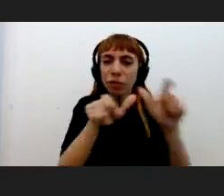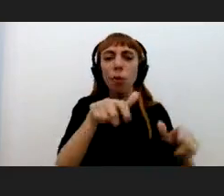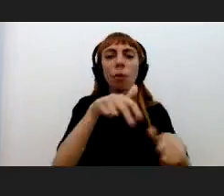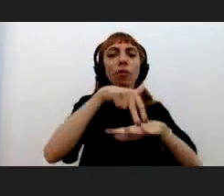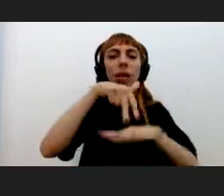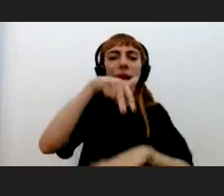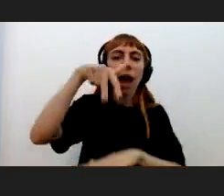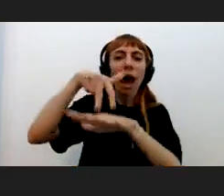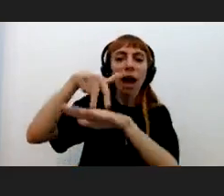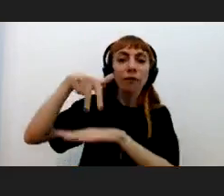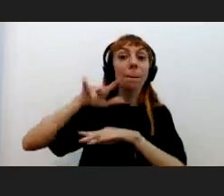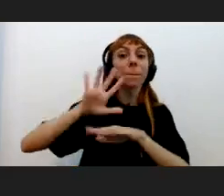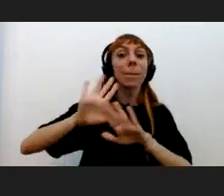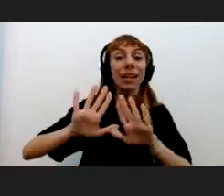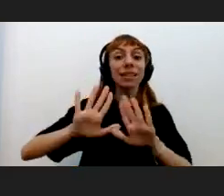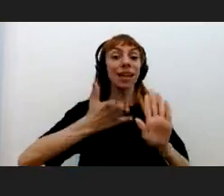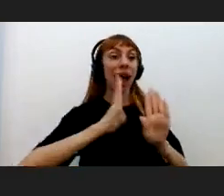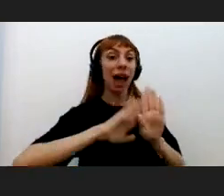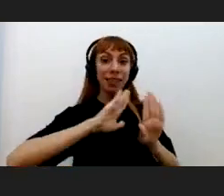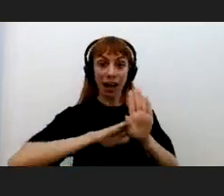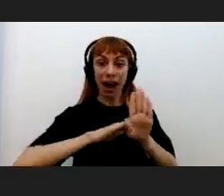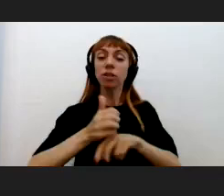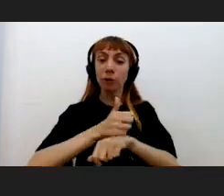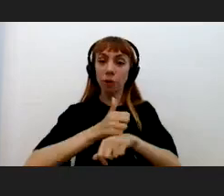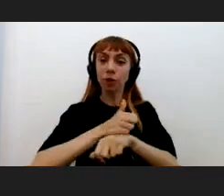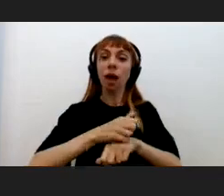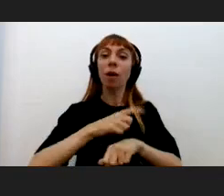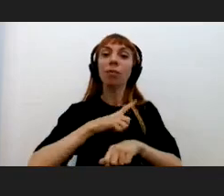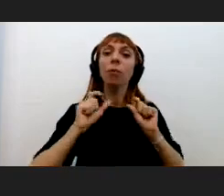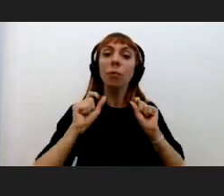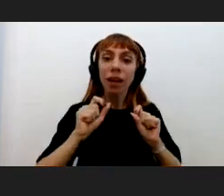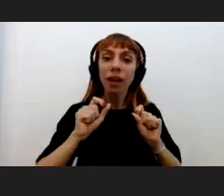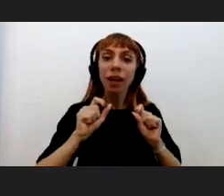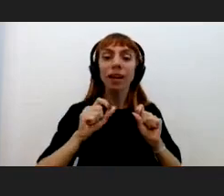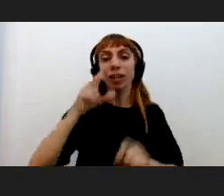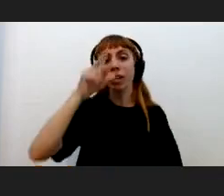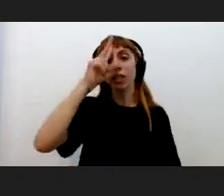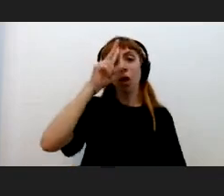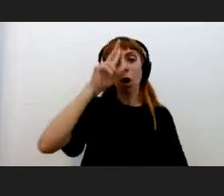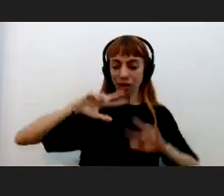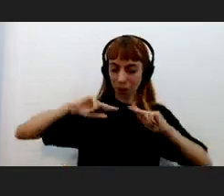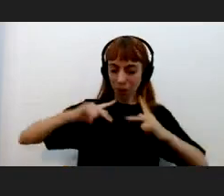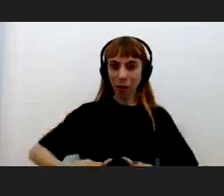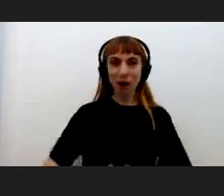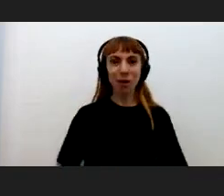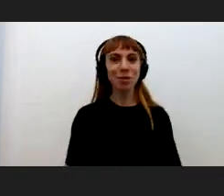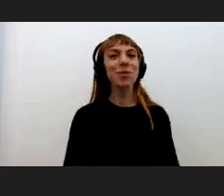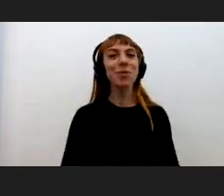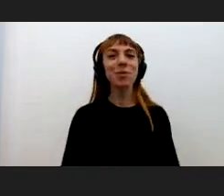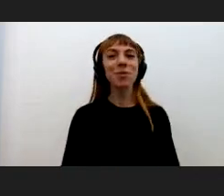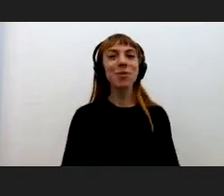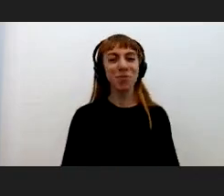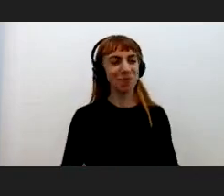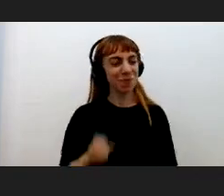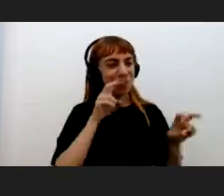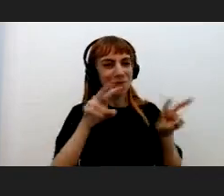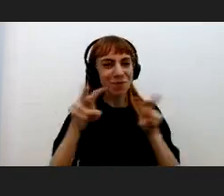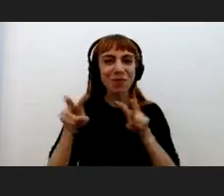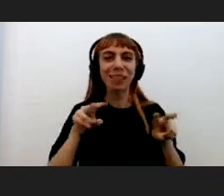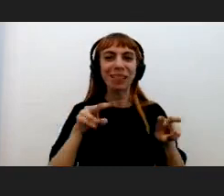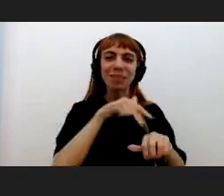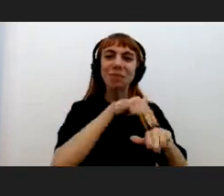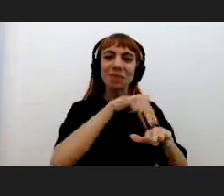isso. Existe um conceito dentro da psicologia que se chama Oh, meu Deus. Psicologização.